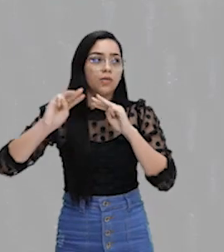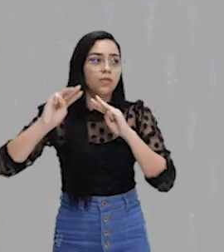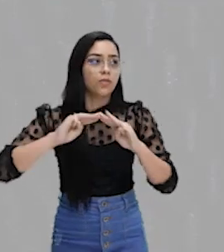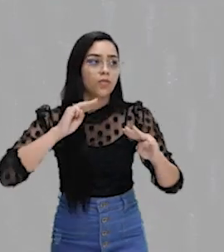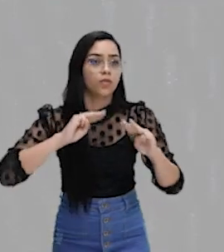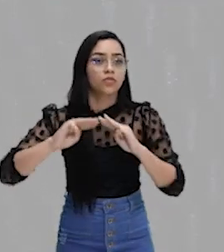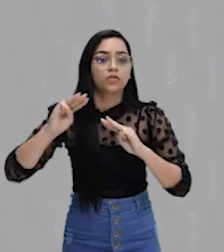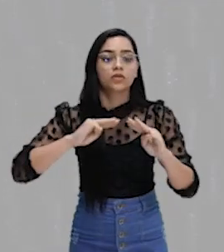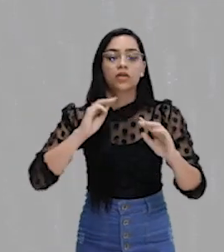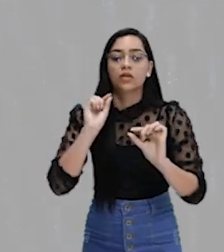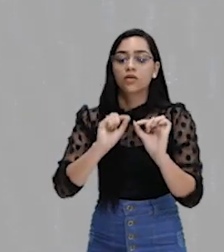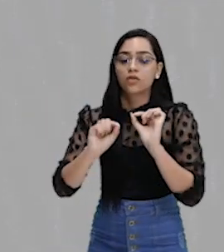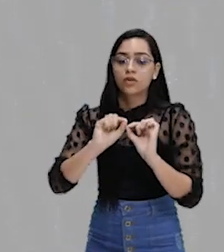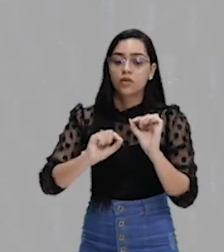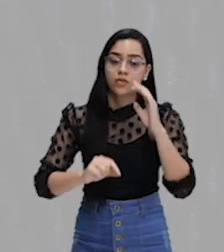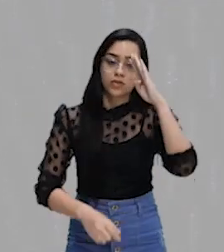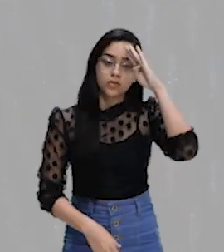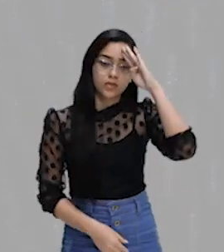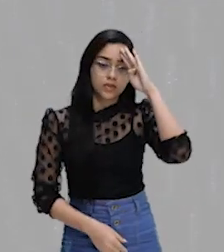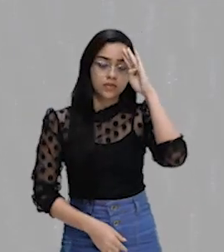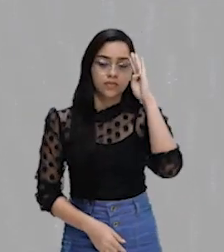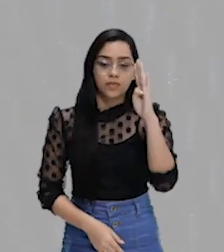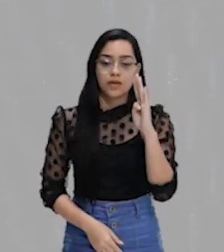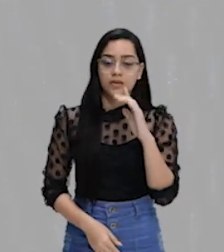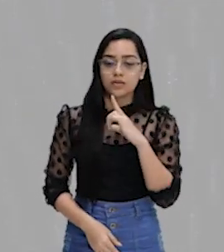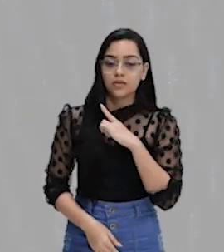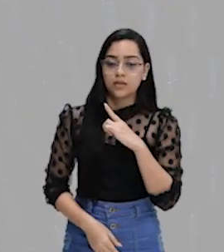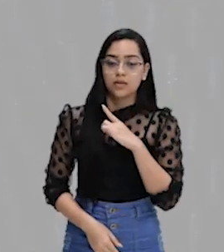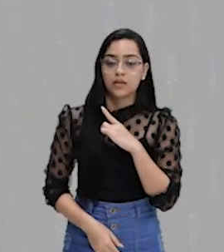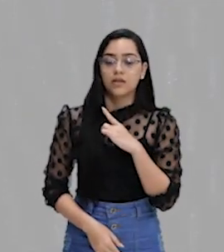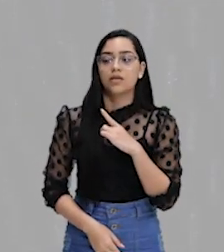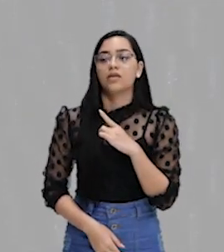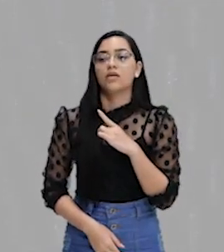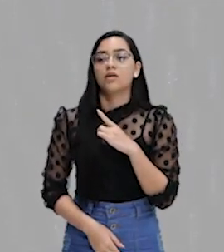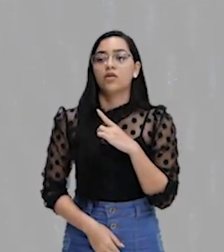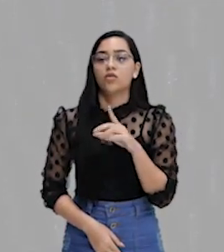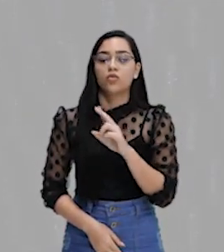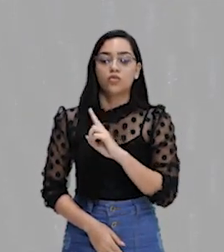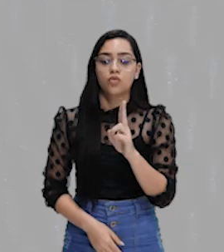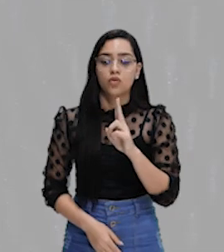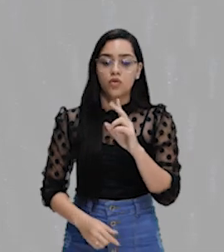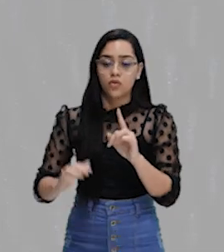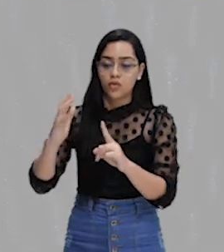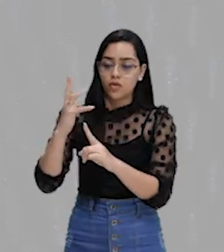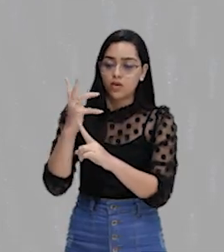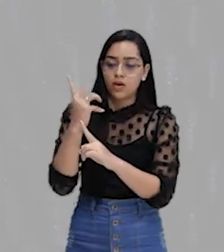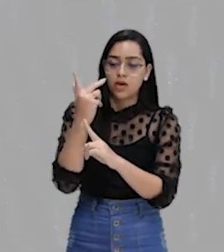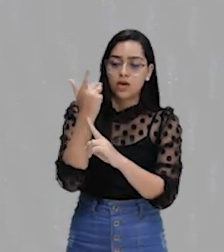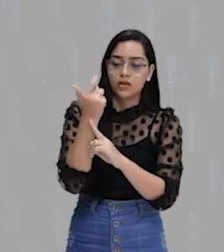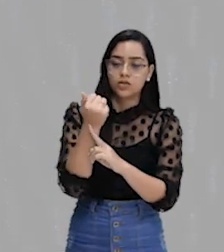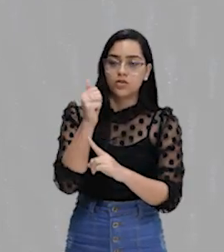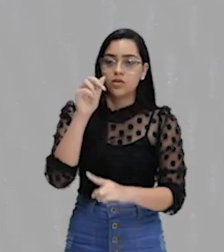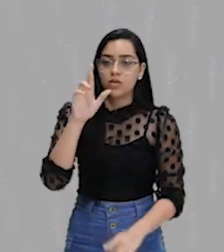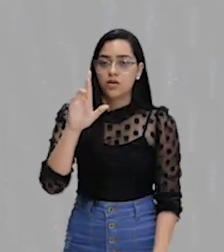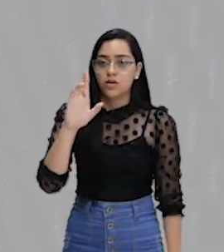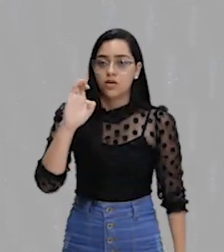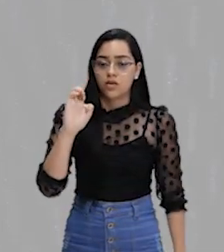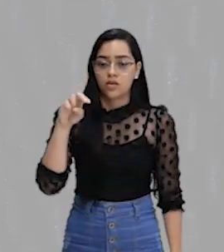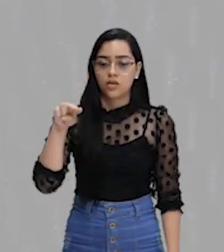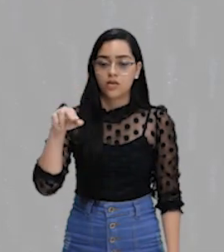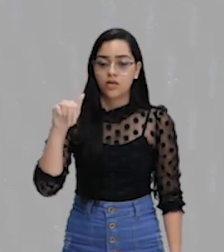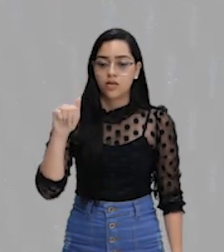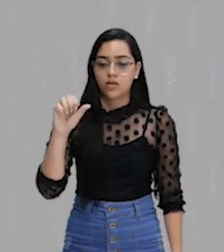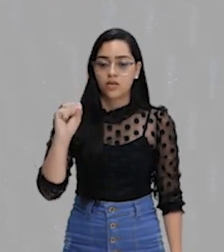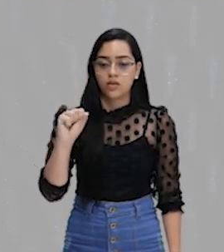que são os principais elementos da chamada arte renascentista. Então, nós vamos destacar